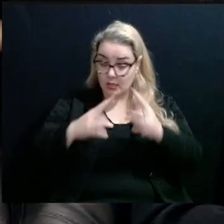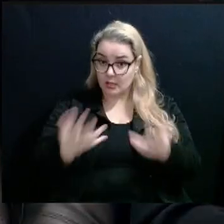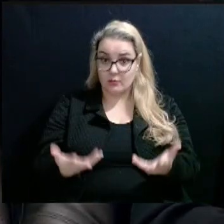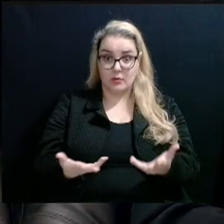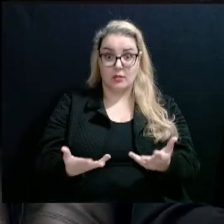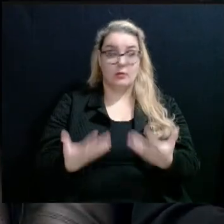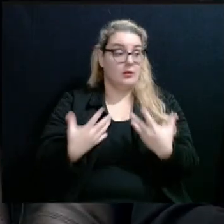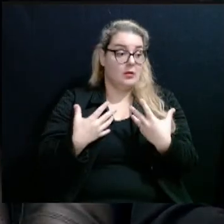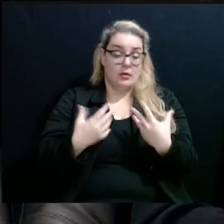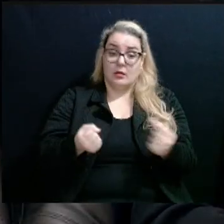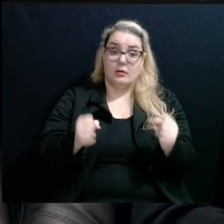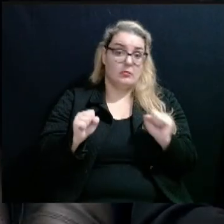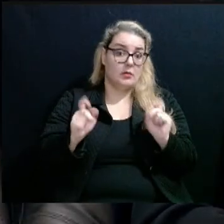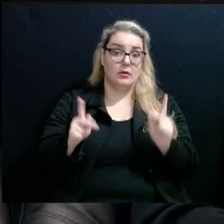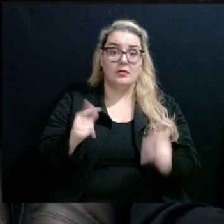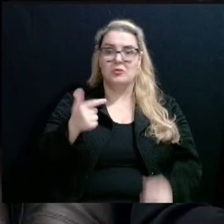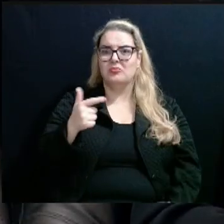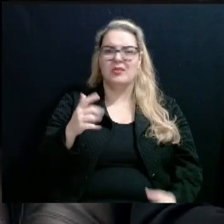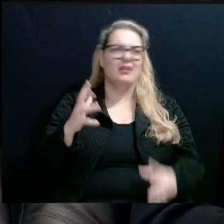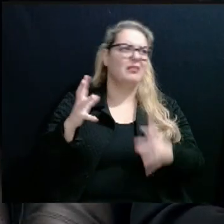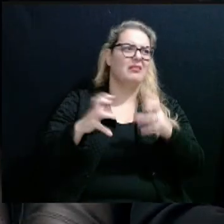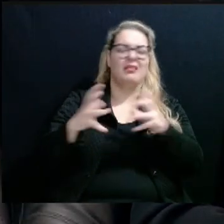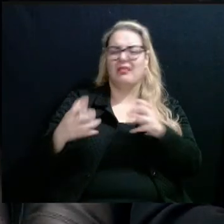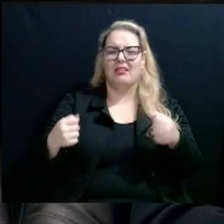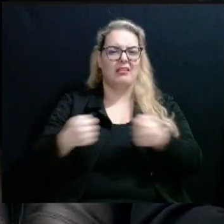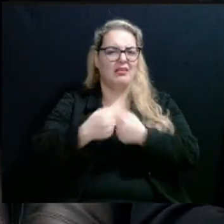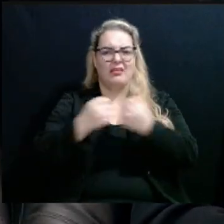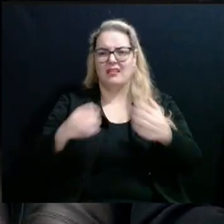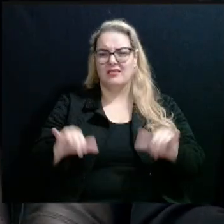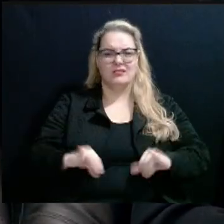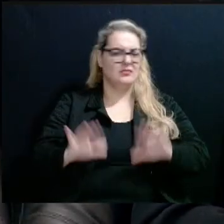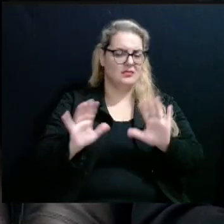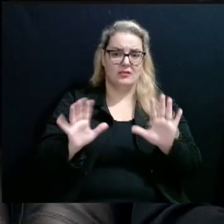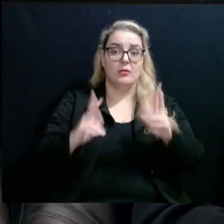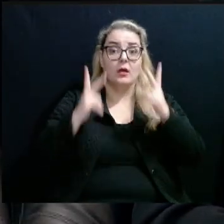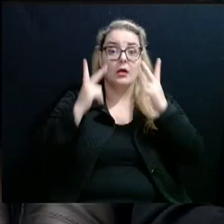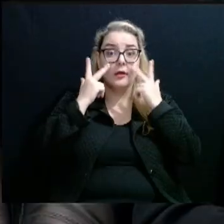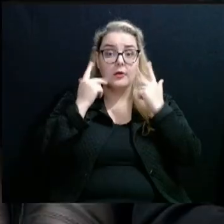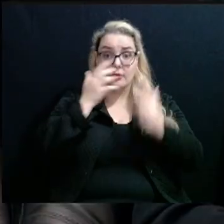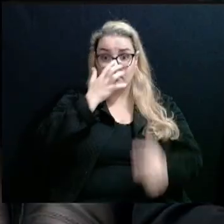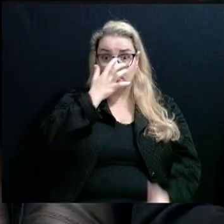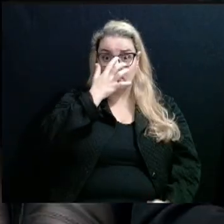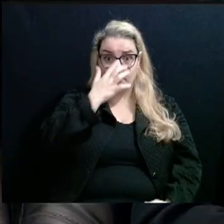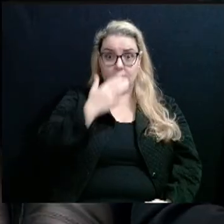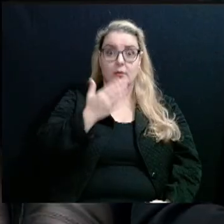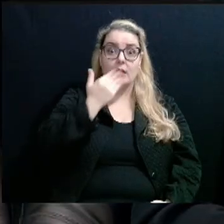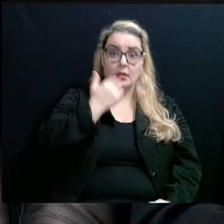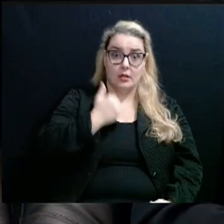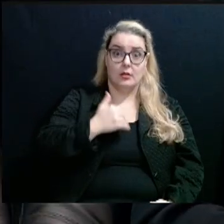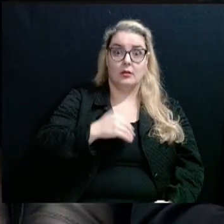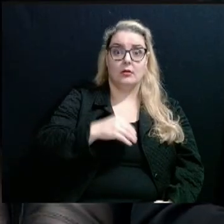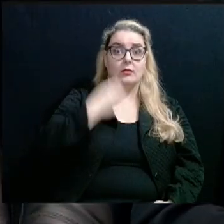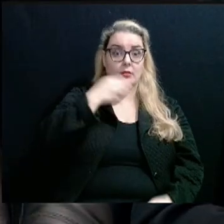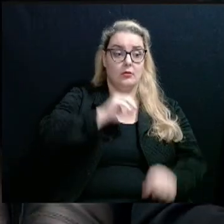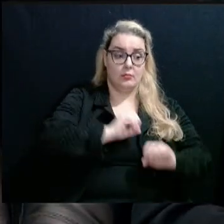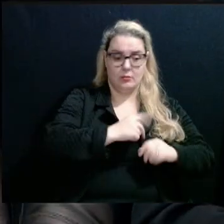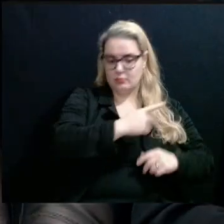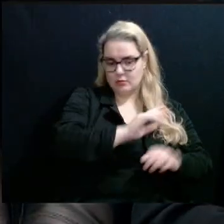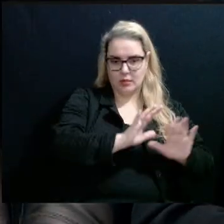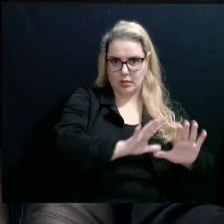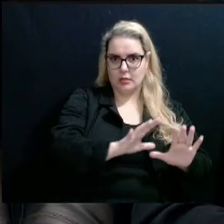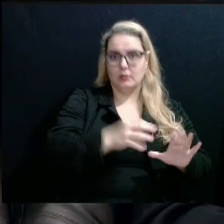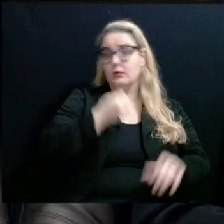não tem aquela briga, aquele conflito, aquele sofrimento, é super tranquilo. Ele come o docinho dele e fica bem. Então, eu acredito que é informação